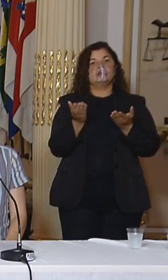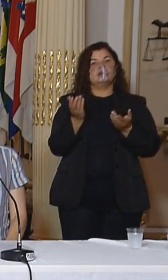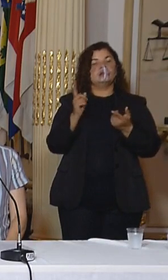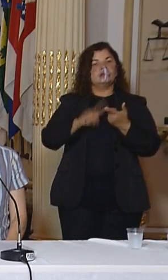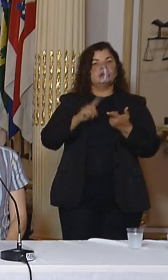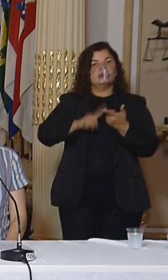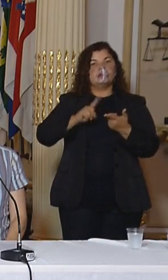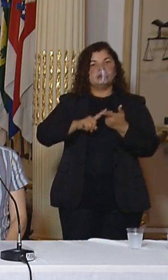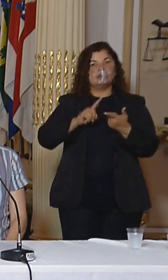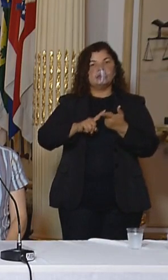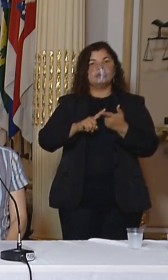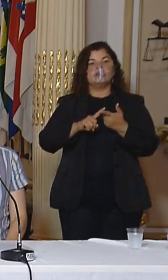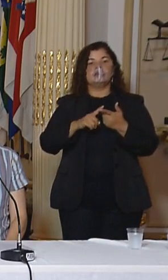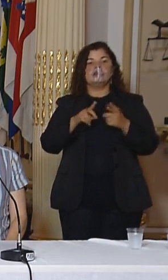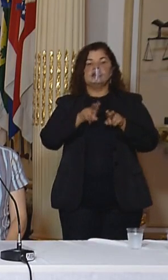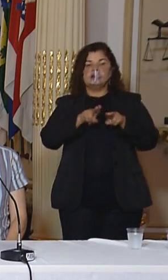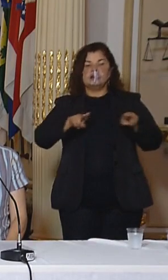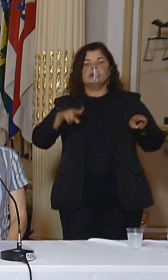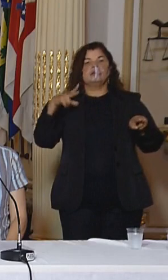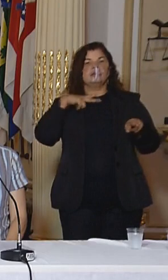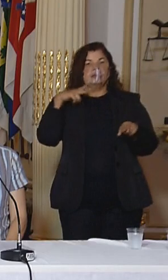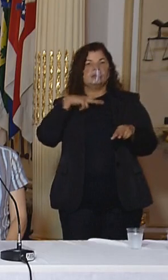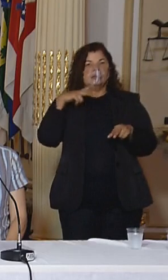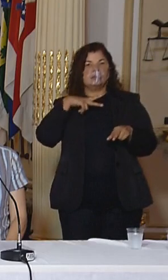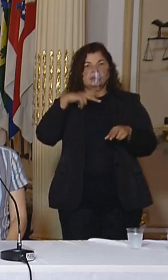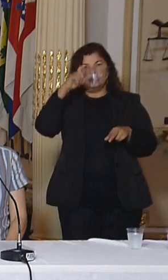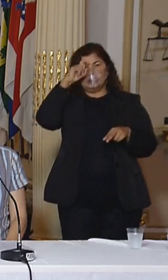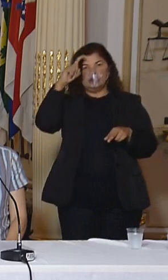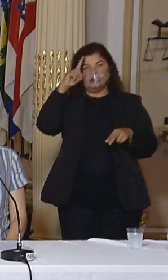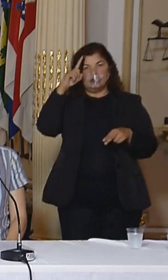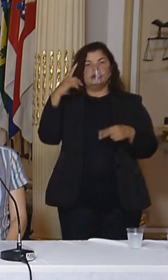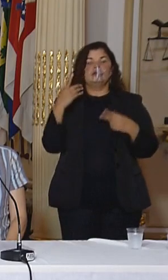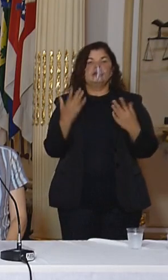também alguns leitos privados e que...